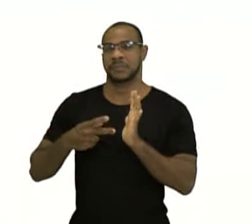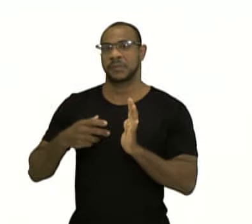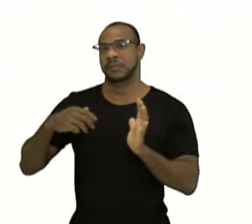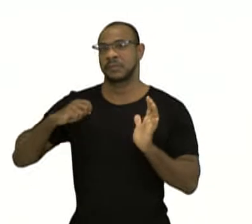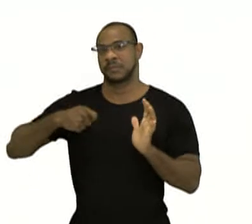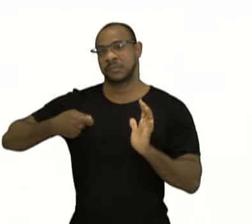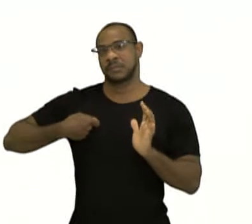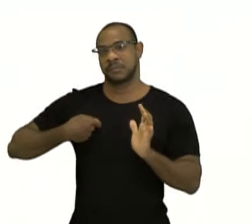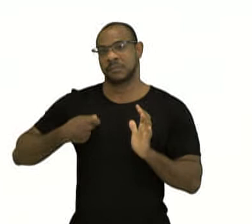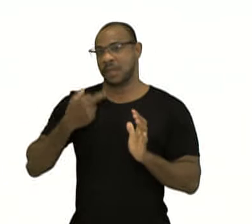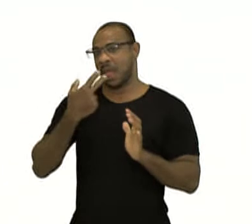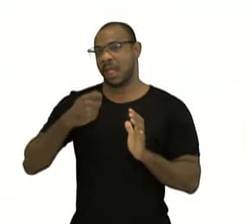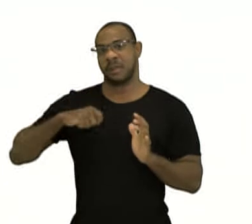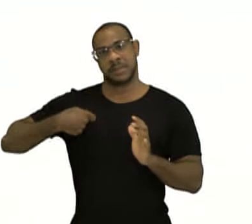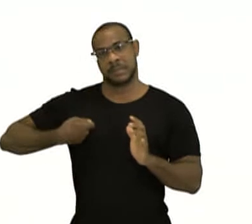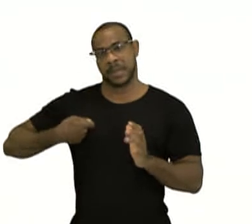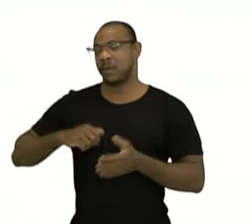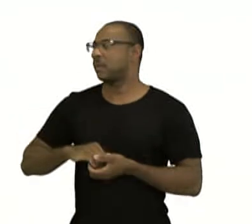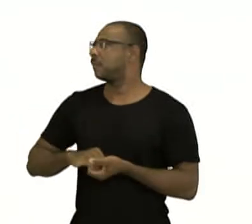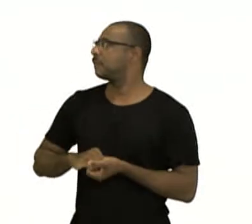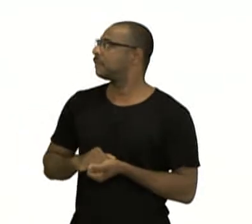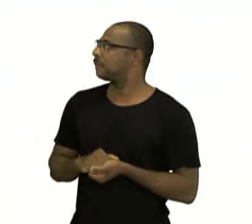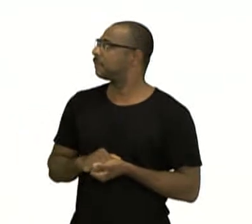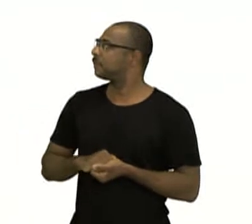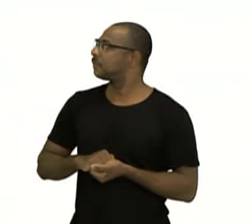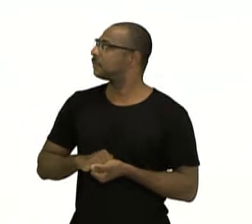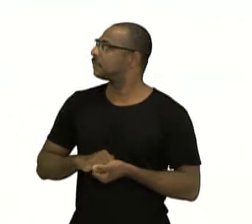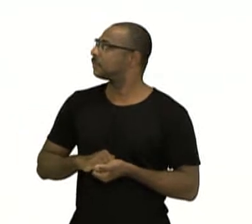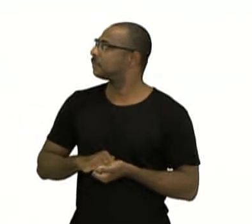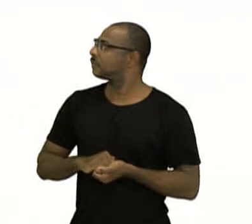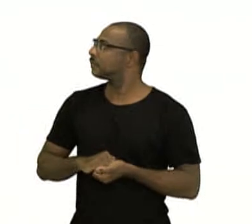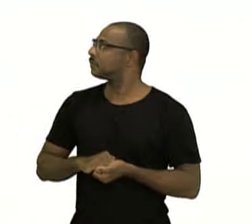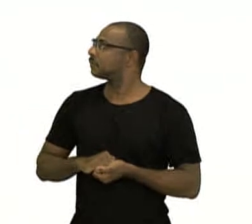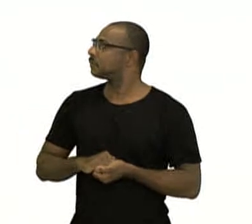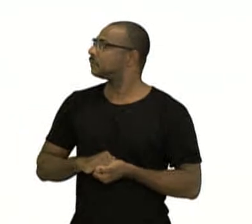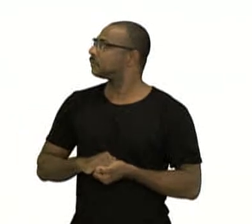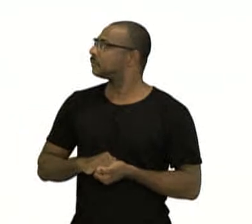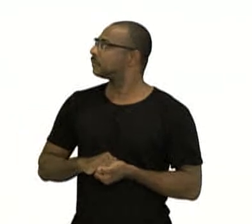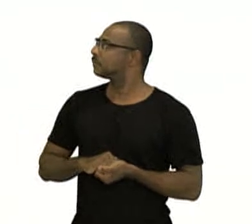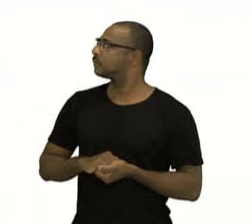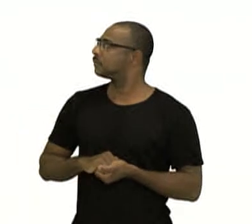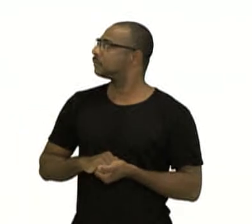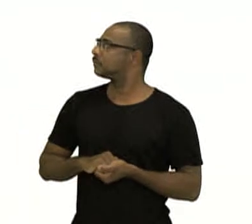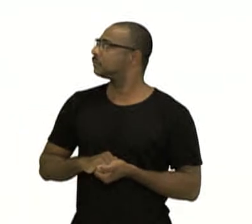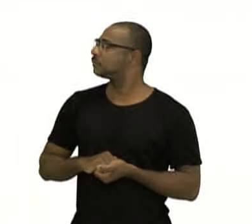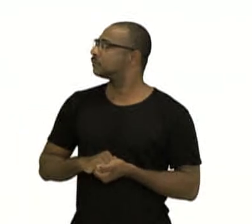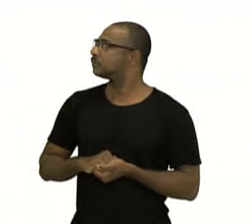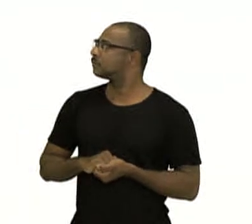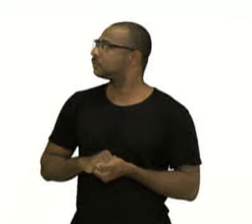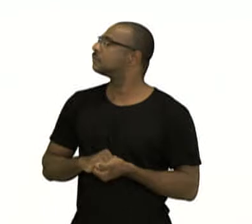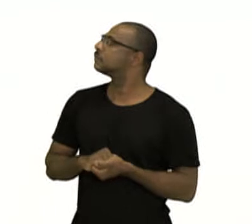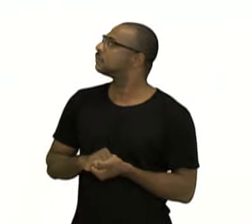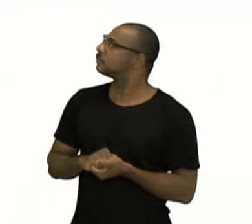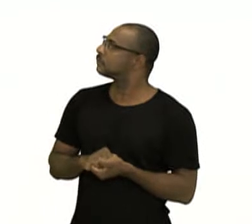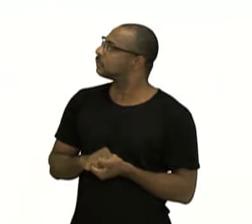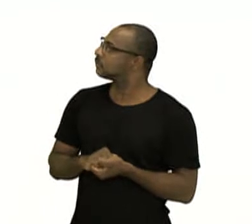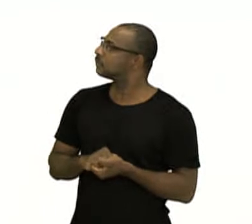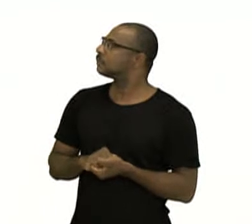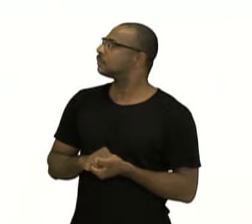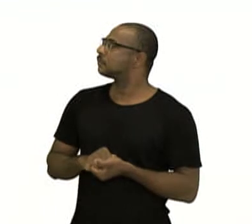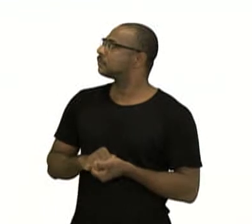la generación del 45. La literatura ciudadana es el medio que